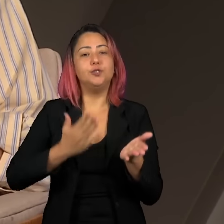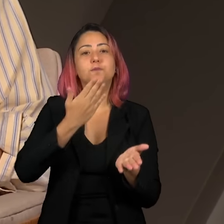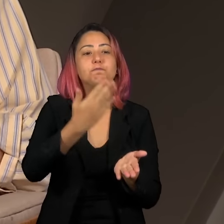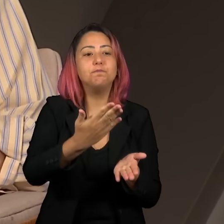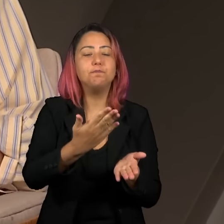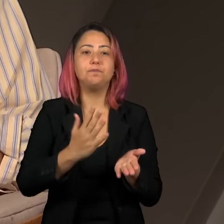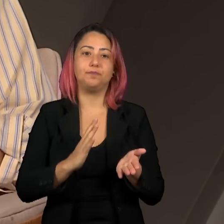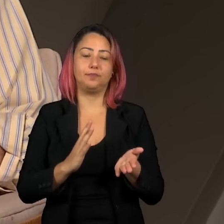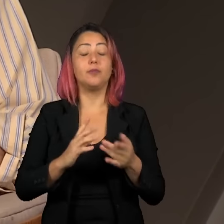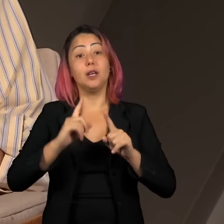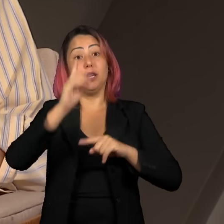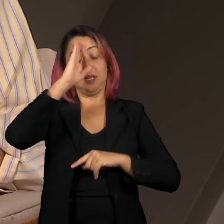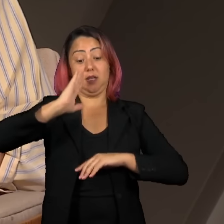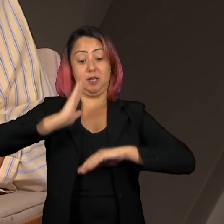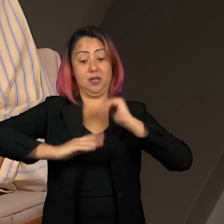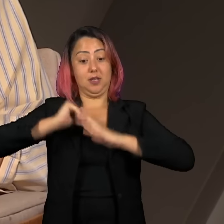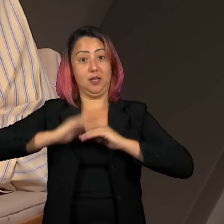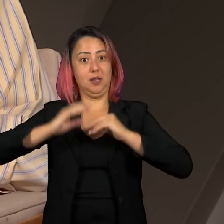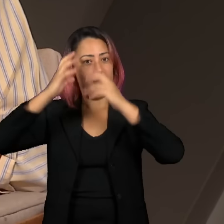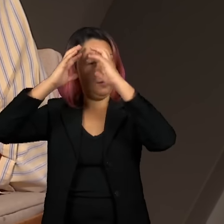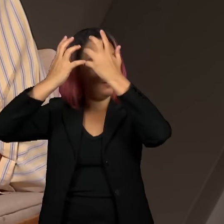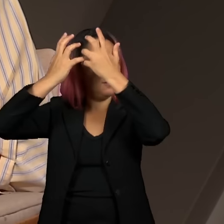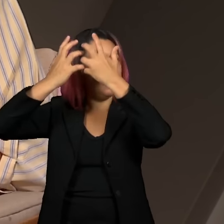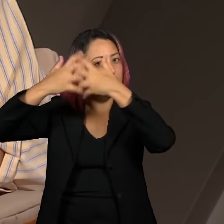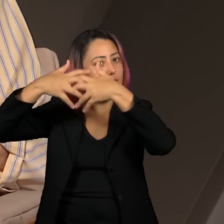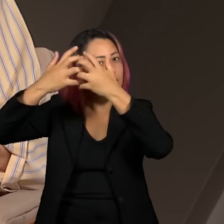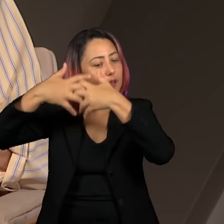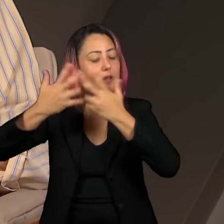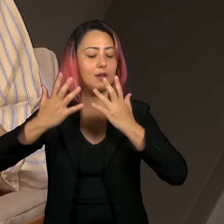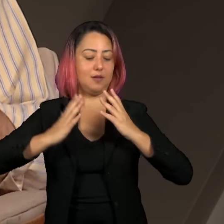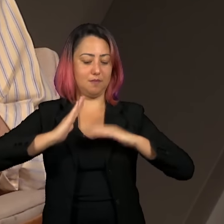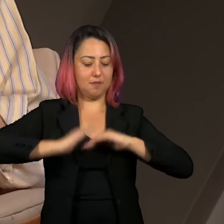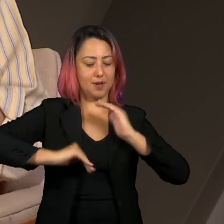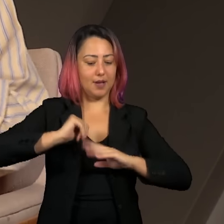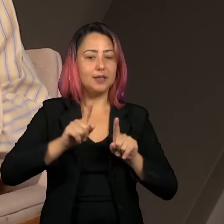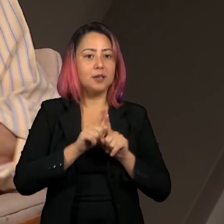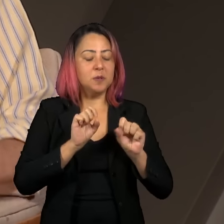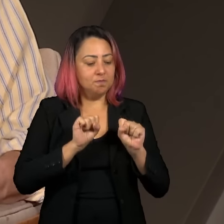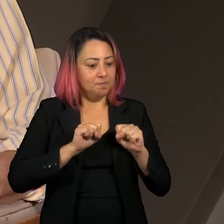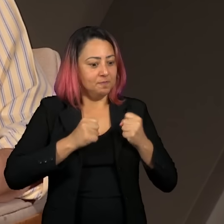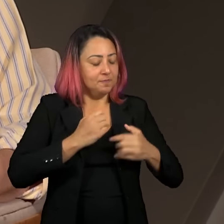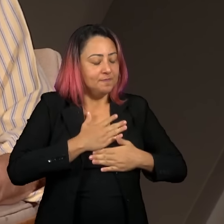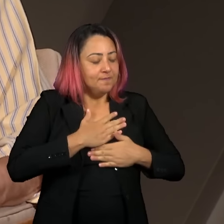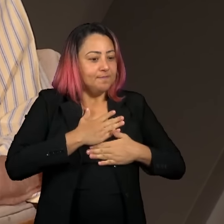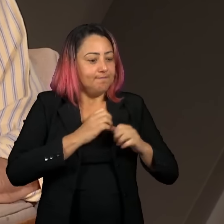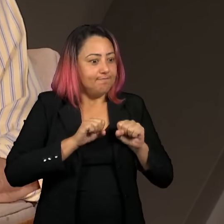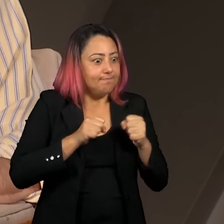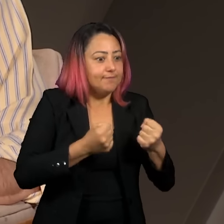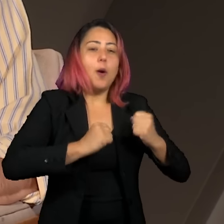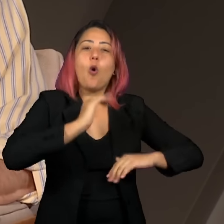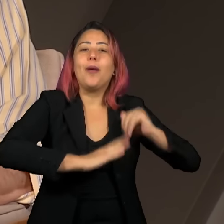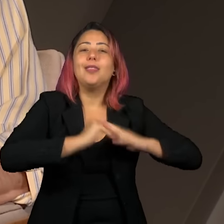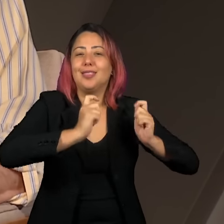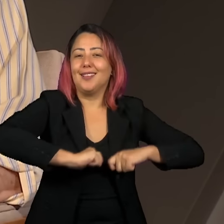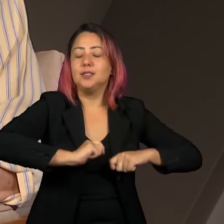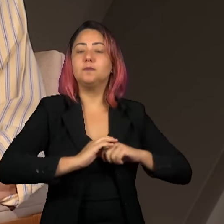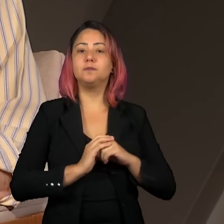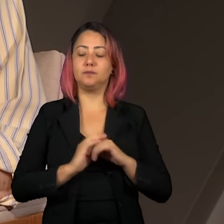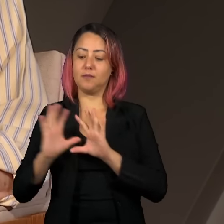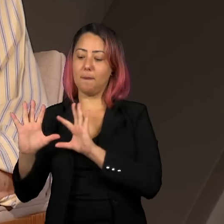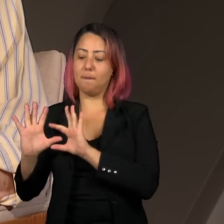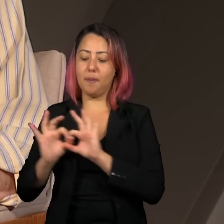é cognição ah mão na massa e coração né as competências aí